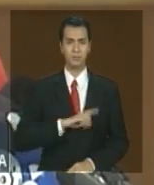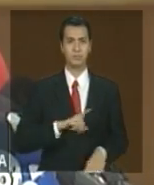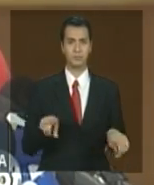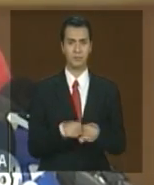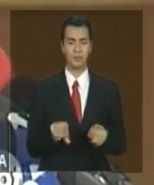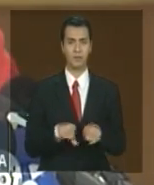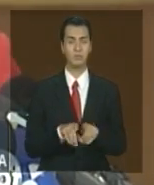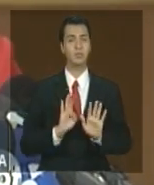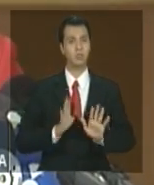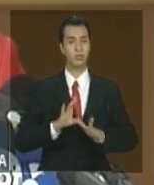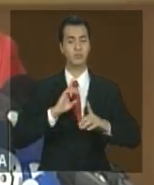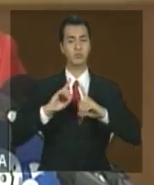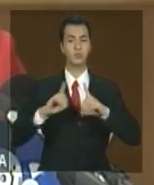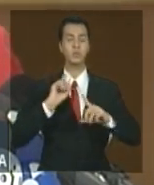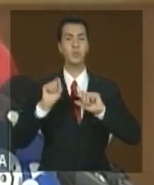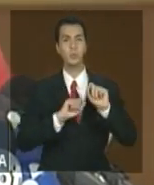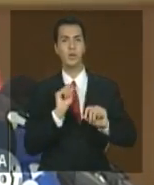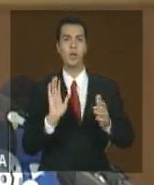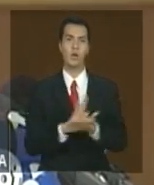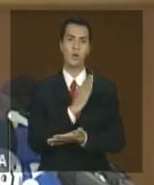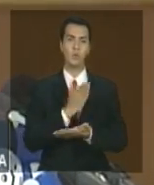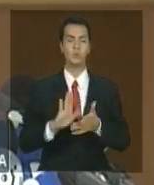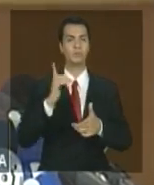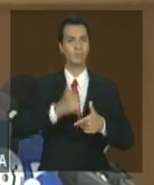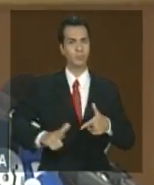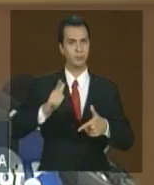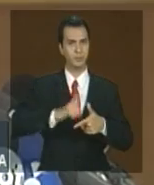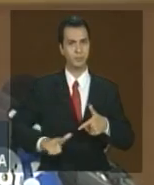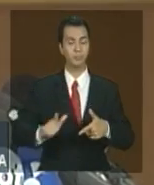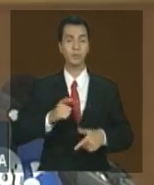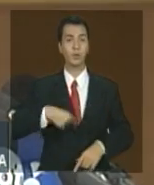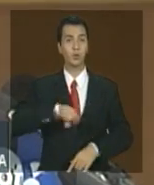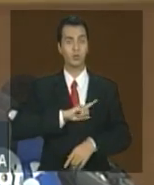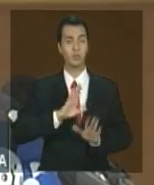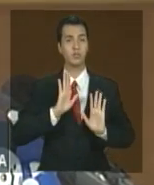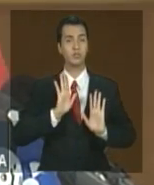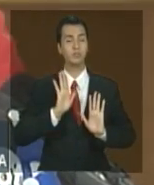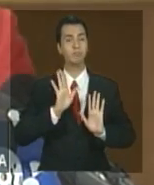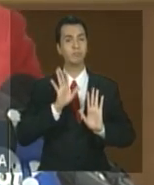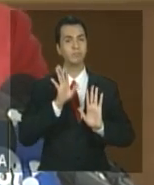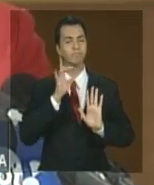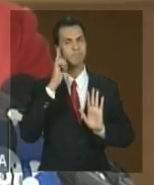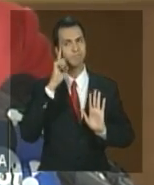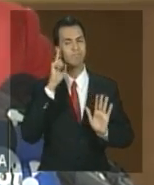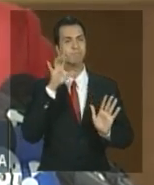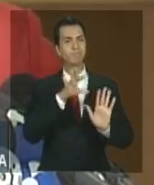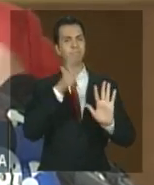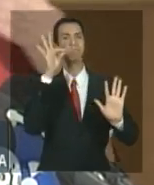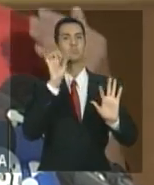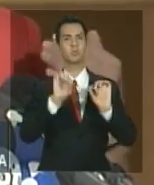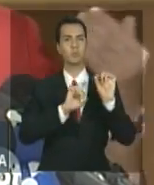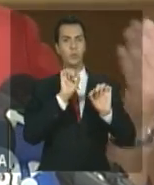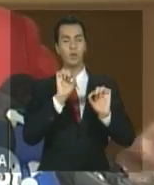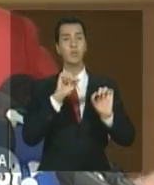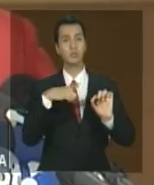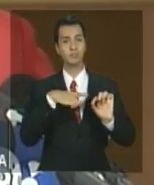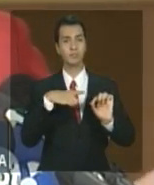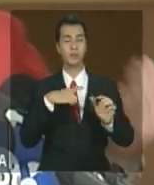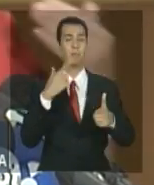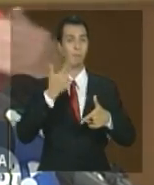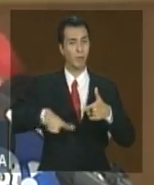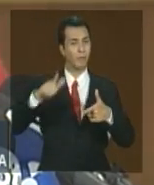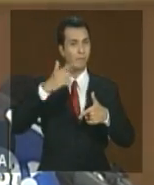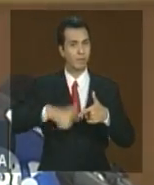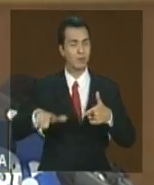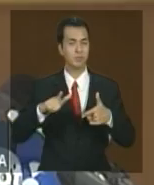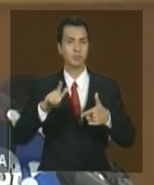algumas coisas que impedem. Nós levantamos que uma das coisas que impedem a retomada do crescimento